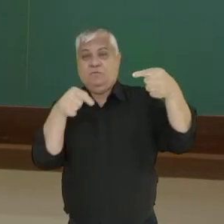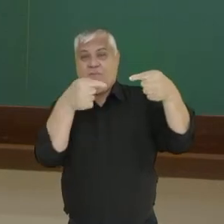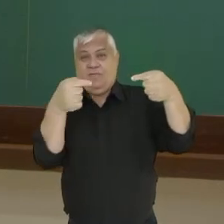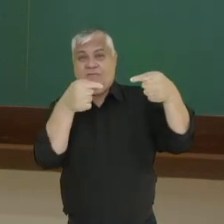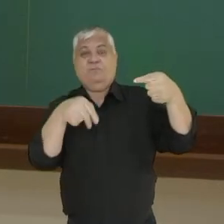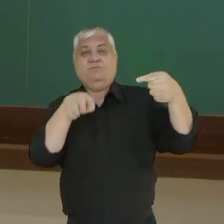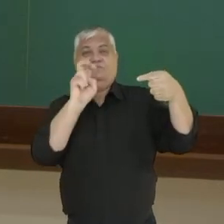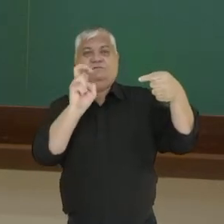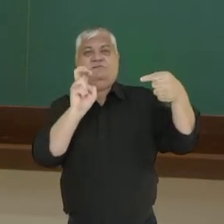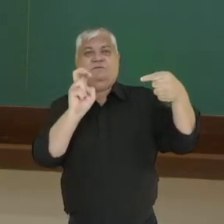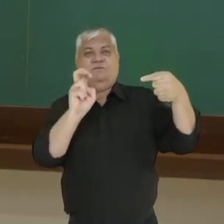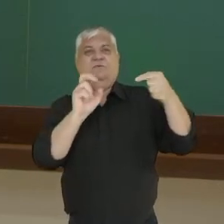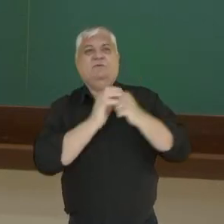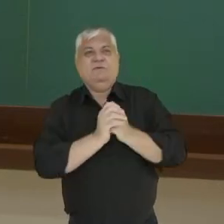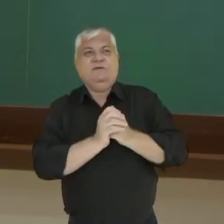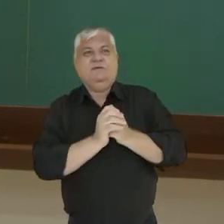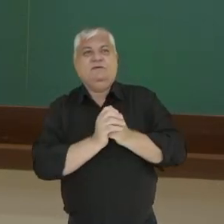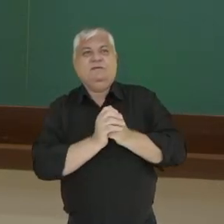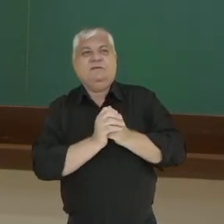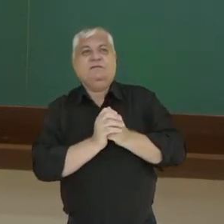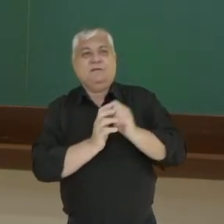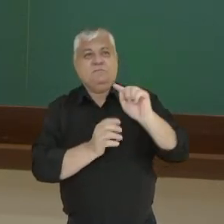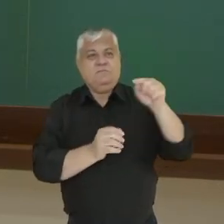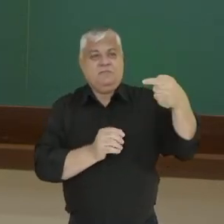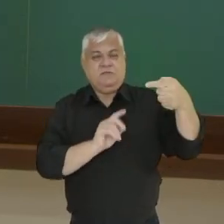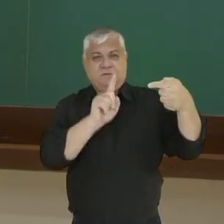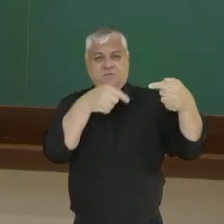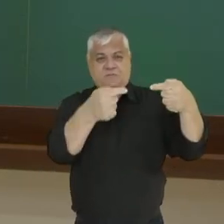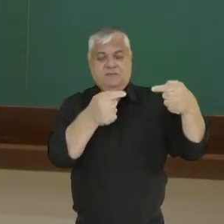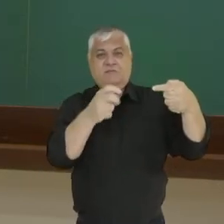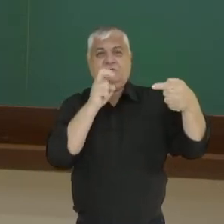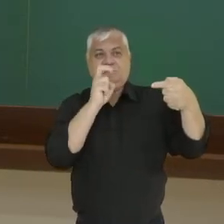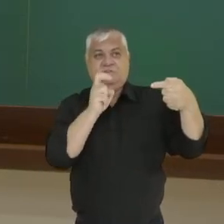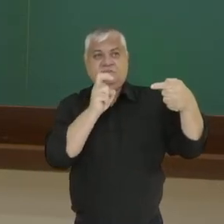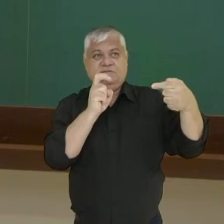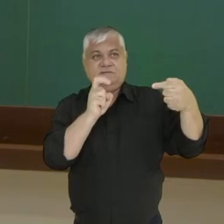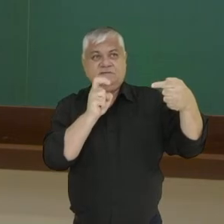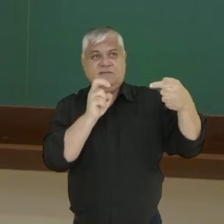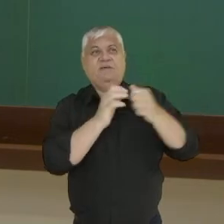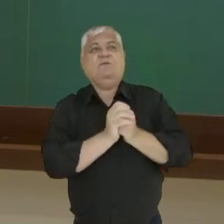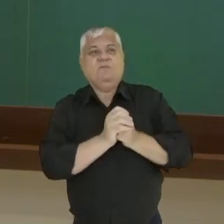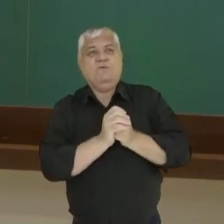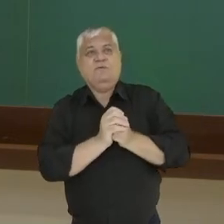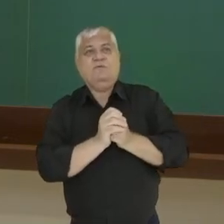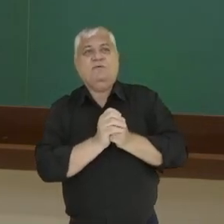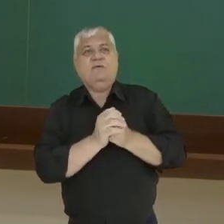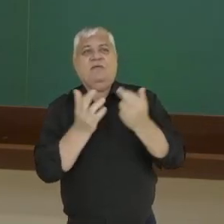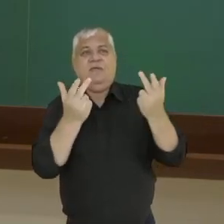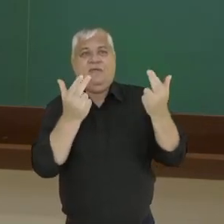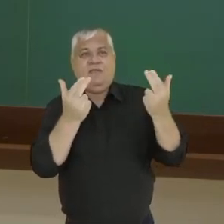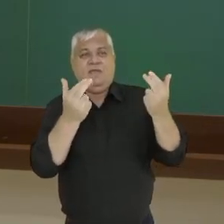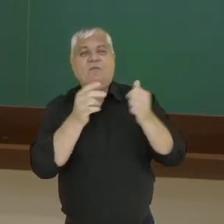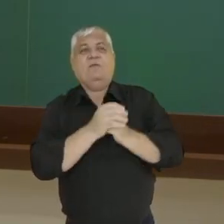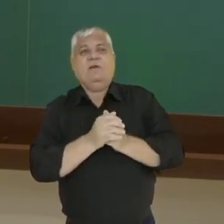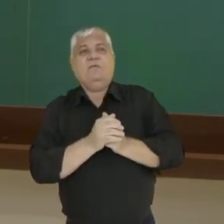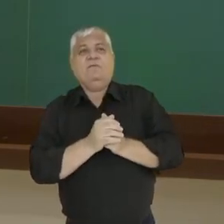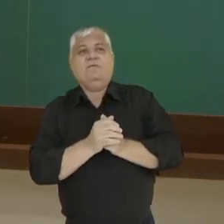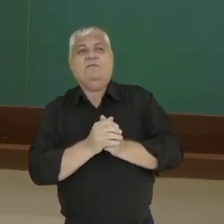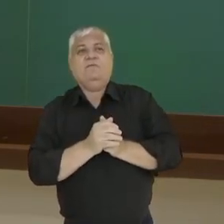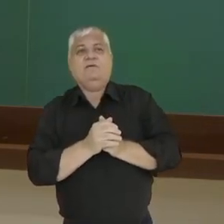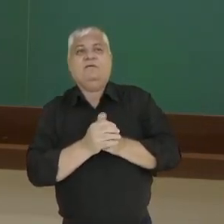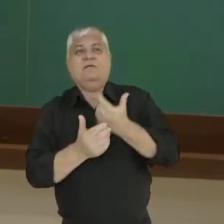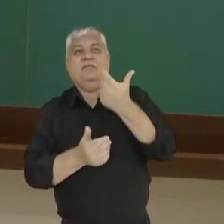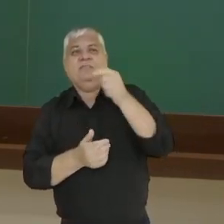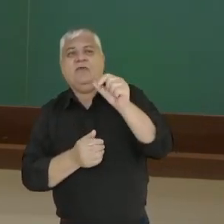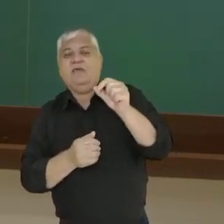com -5 da resolução desse logaritmo. Log de 10 na base 10 é igual ao próprio expoente. Menos